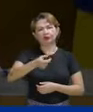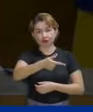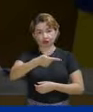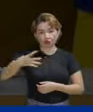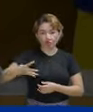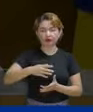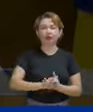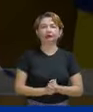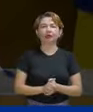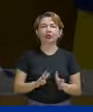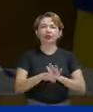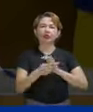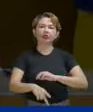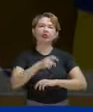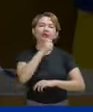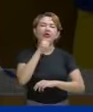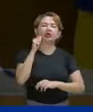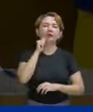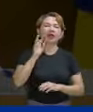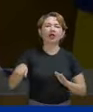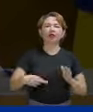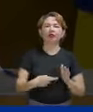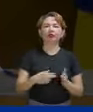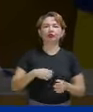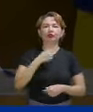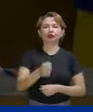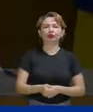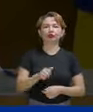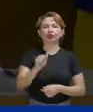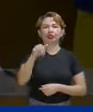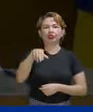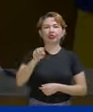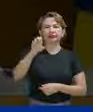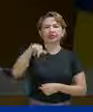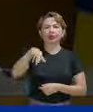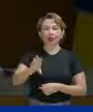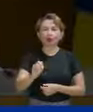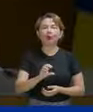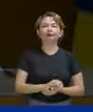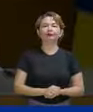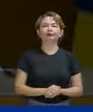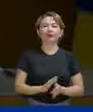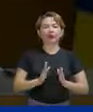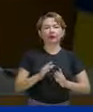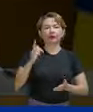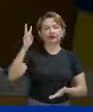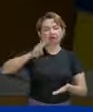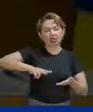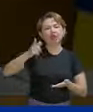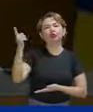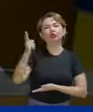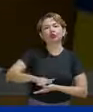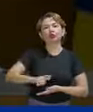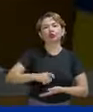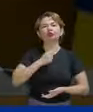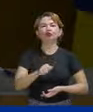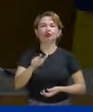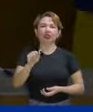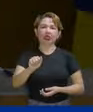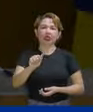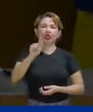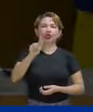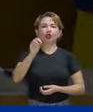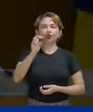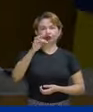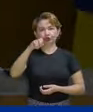06.112/2024, a origem é Macapá, o relator juiz Anselmo Gonçalves, e o pedido de vista do juiz